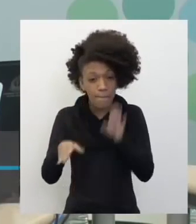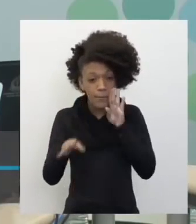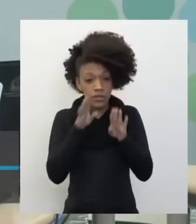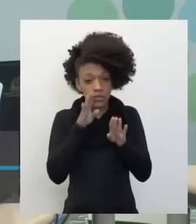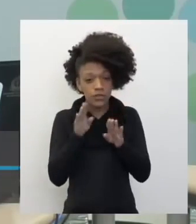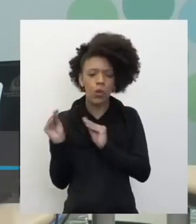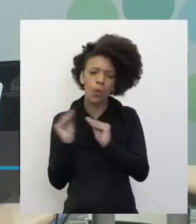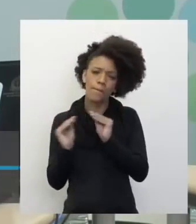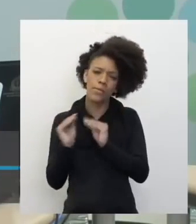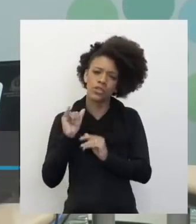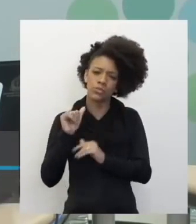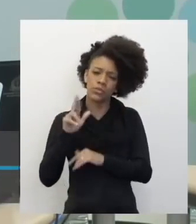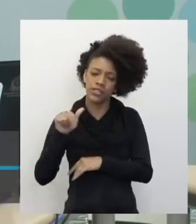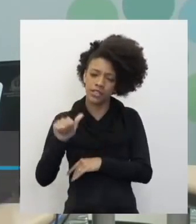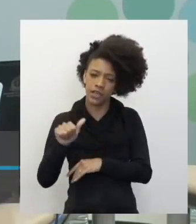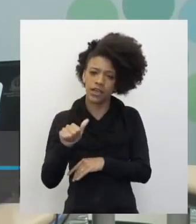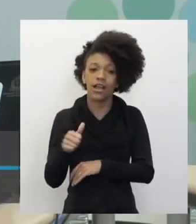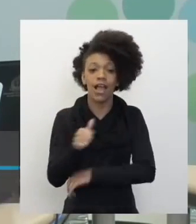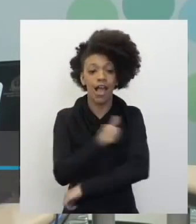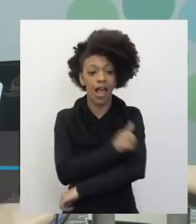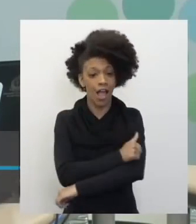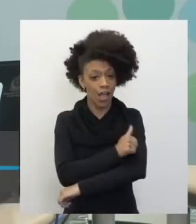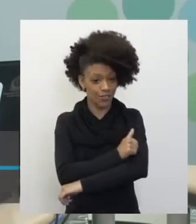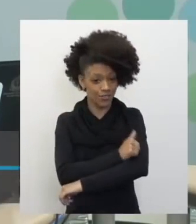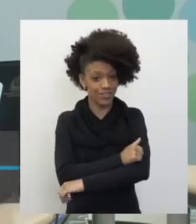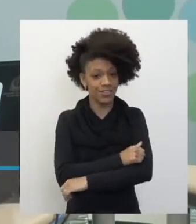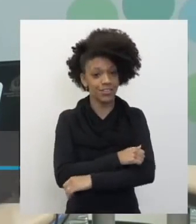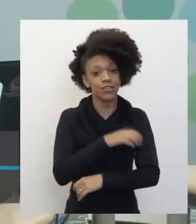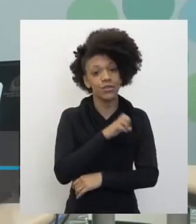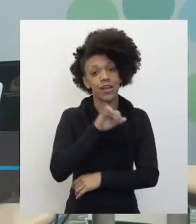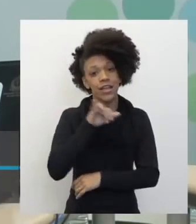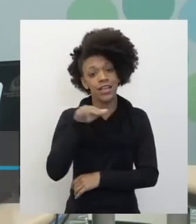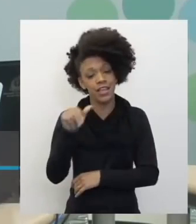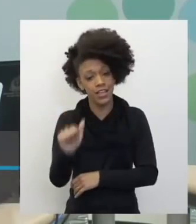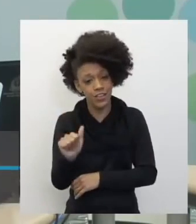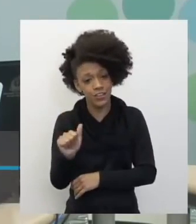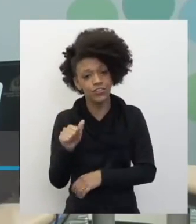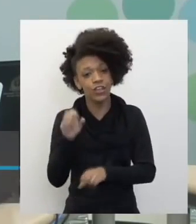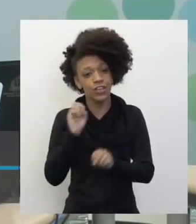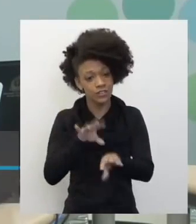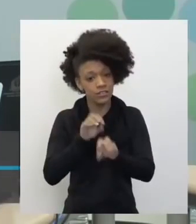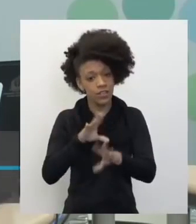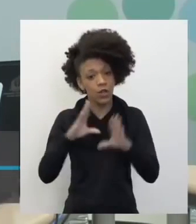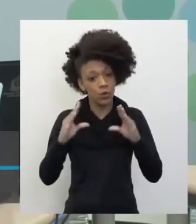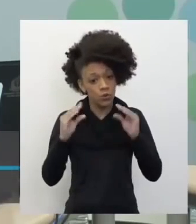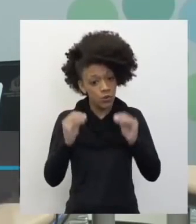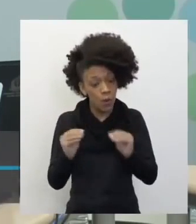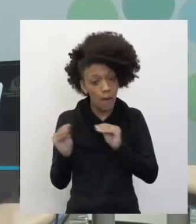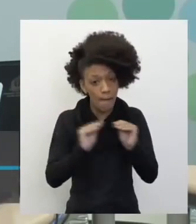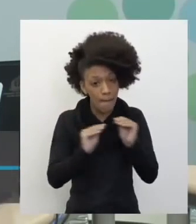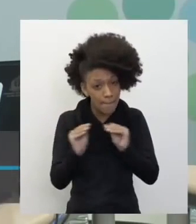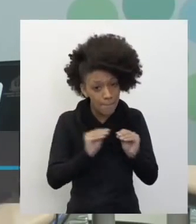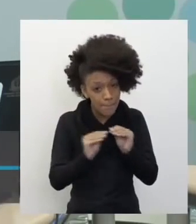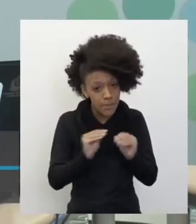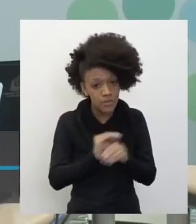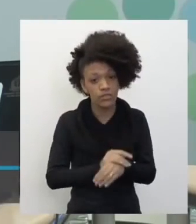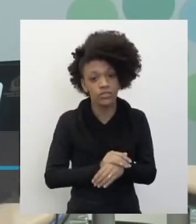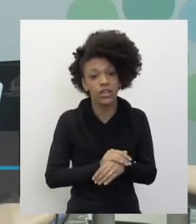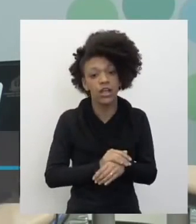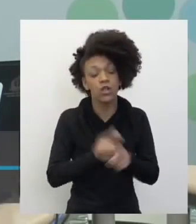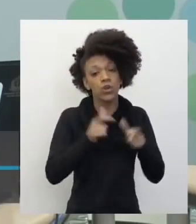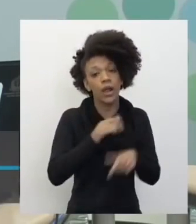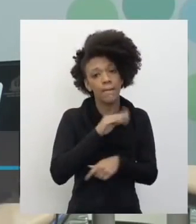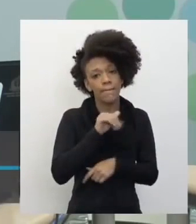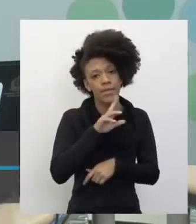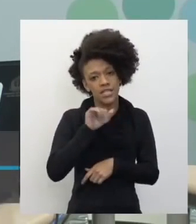Um beijo para Yara, que é minha aluna da EJA, do ensino noturno. E também um beijo aí para todo mundo da Brasilândia, que ela falou que tá todo